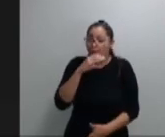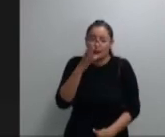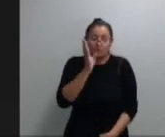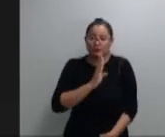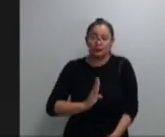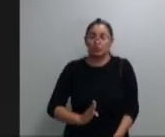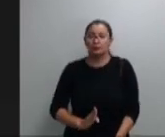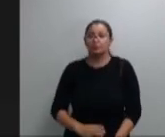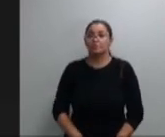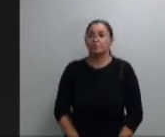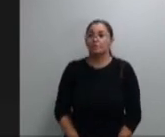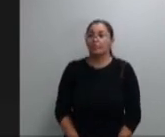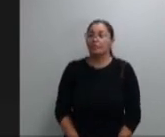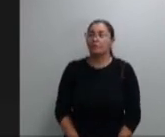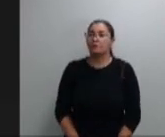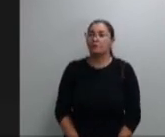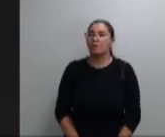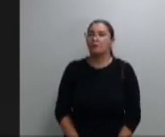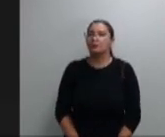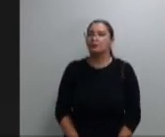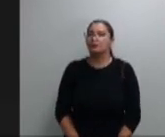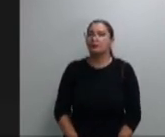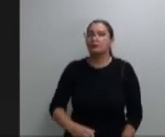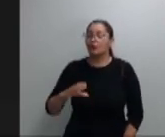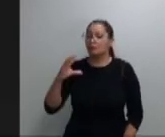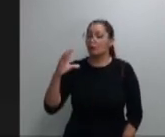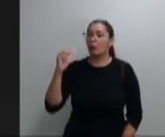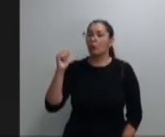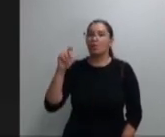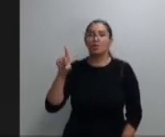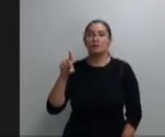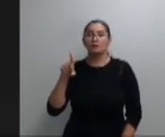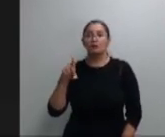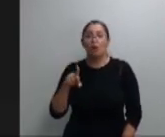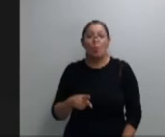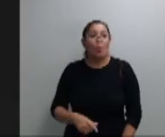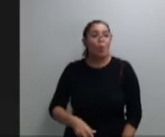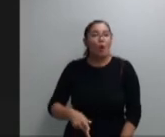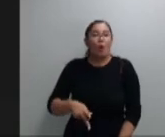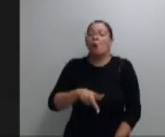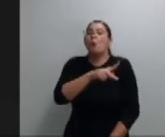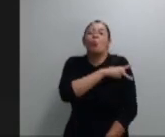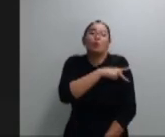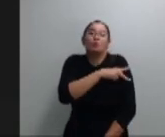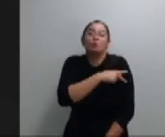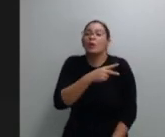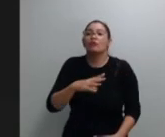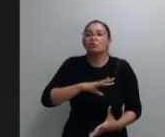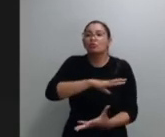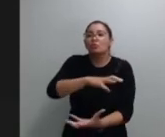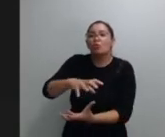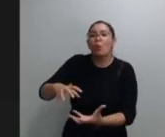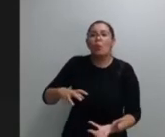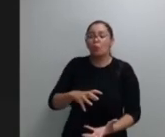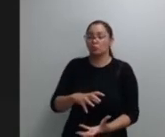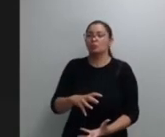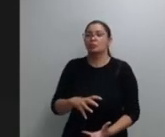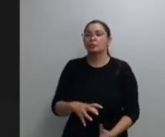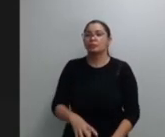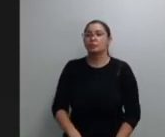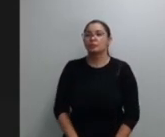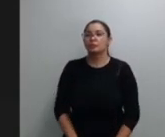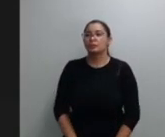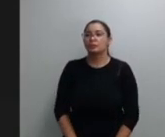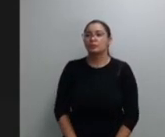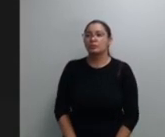então o cara se torna um xerife do mundo aonde estivesse cogitando em qualquer lugar do mundo estivesse cogitando de uma compulsão de